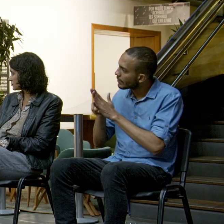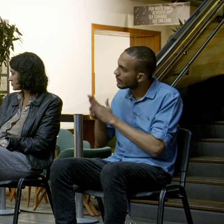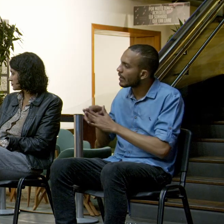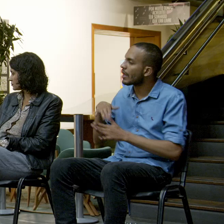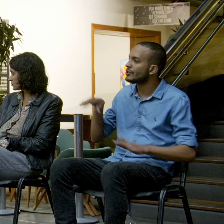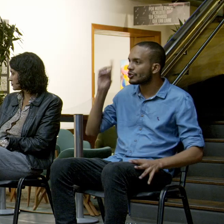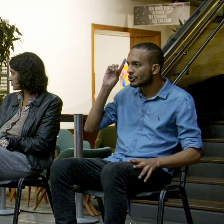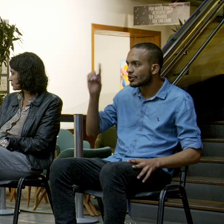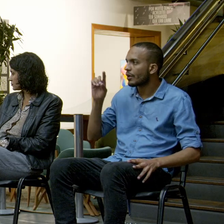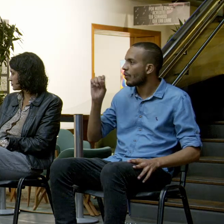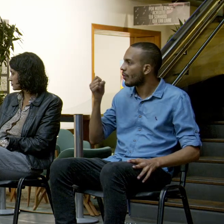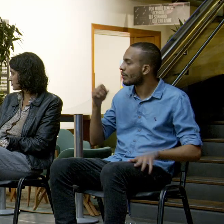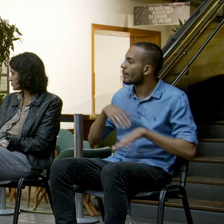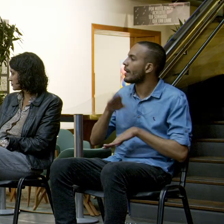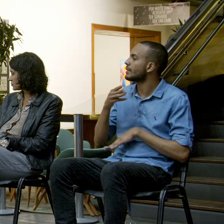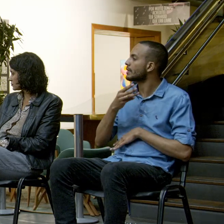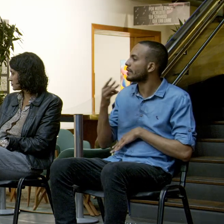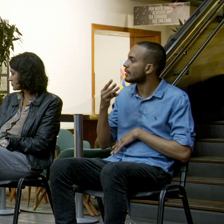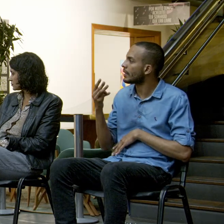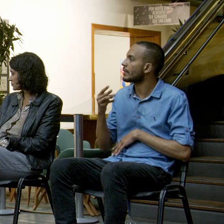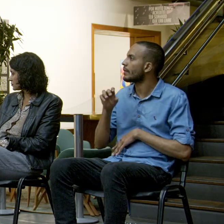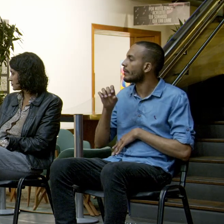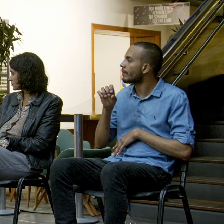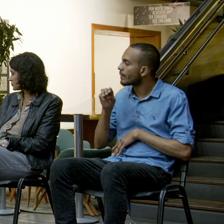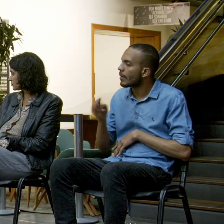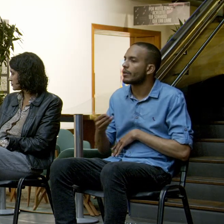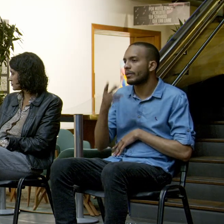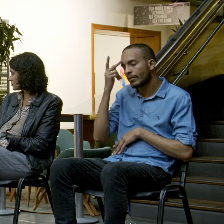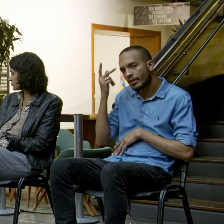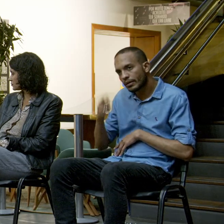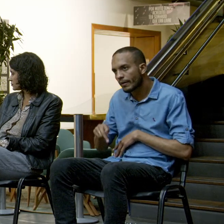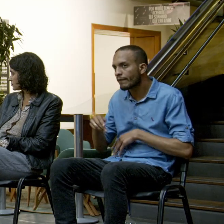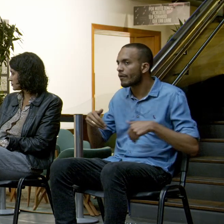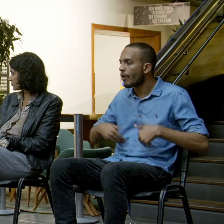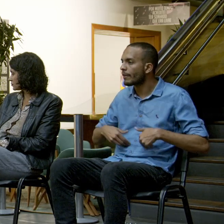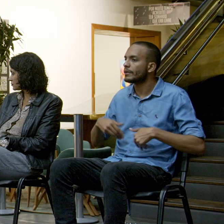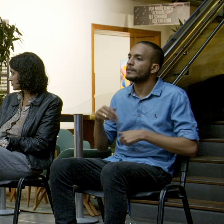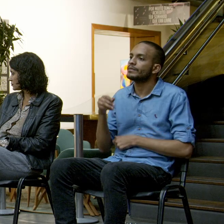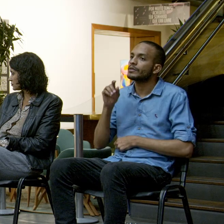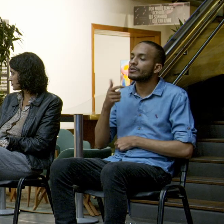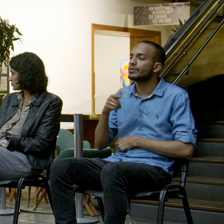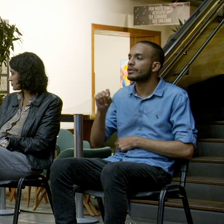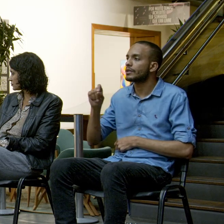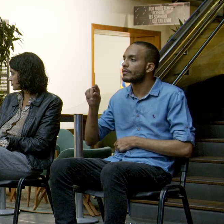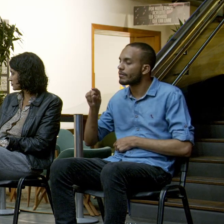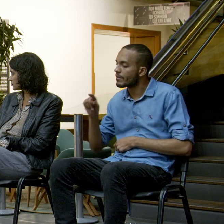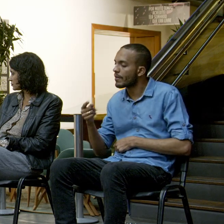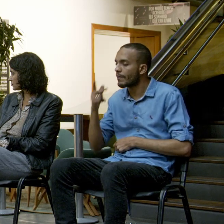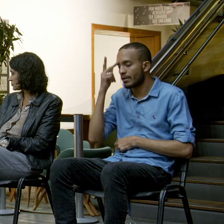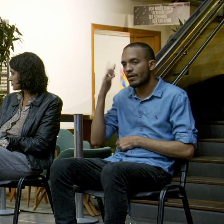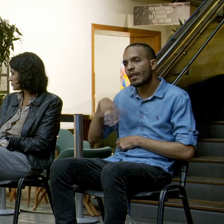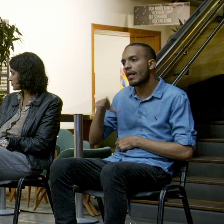dia 8, mais de 33 milhões de brasileiros passam fome e que 125 milhões e 200 mil pessoas vivem com